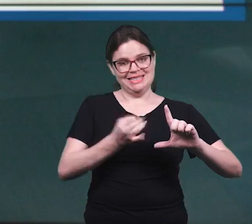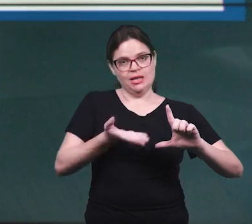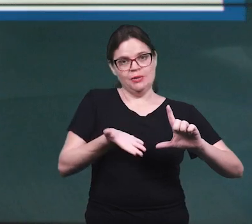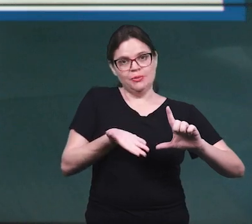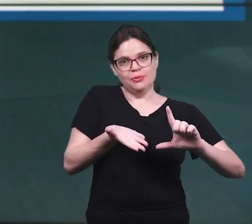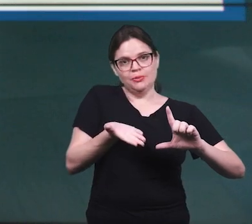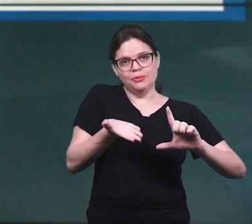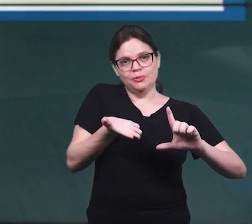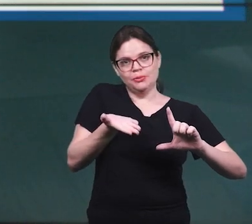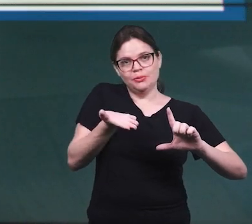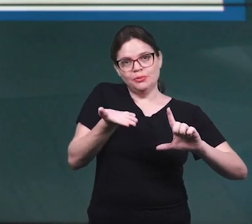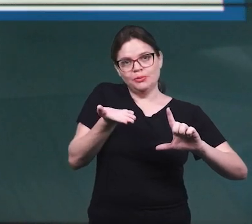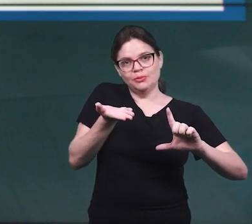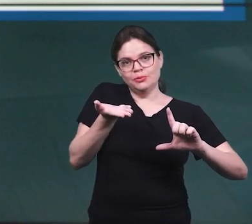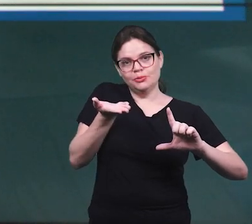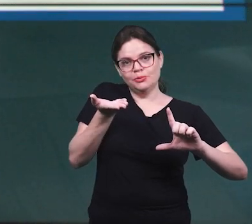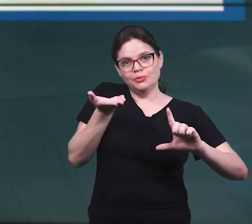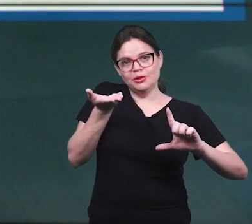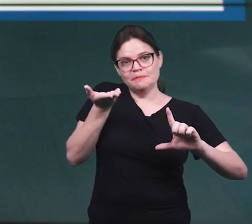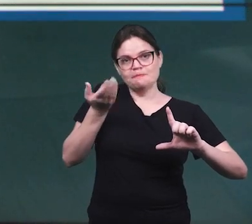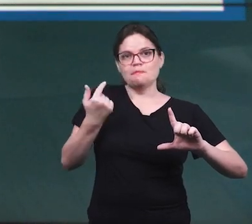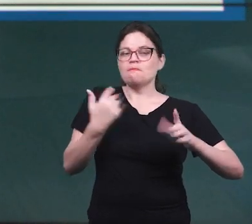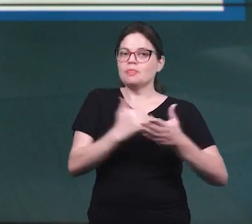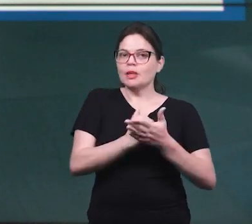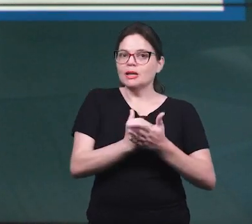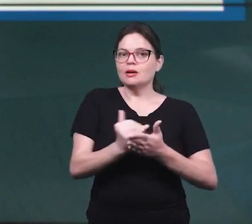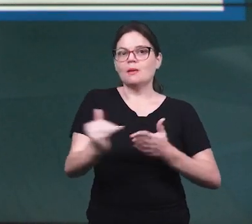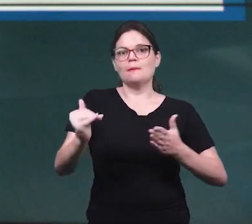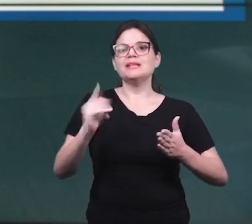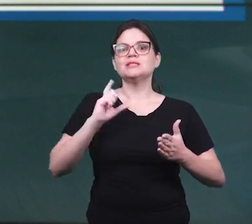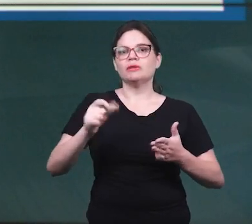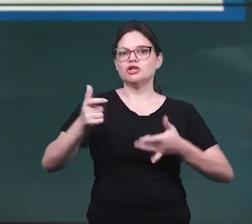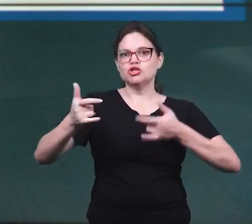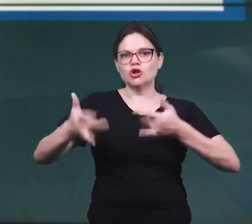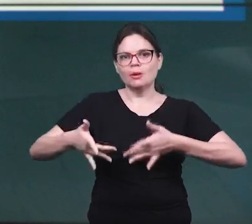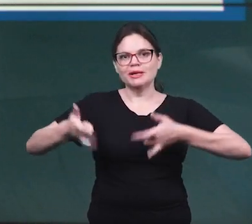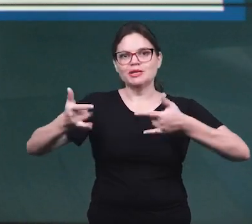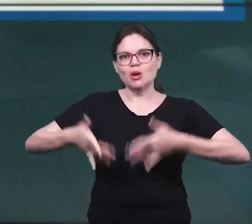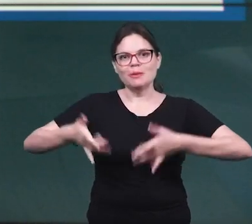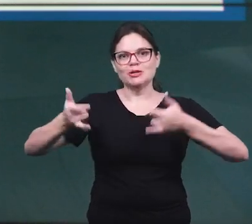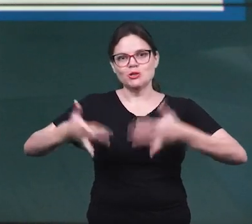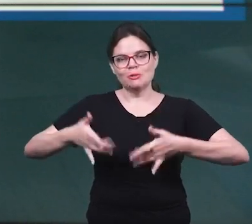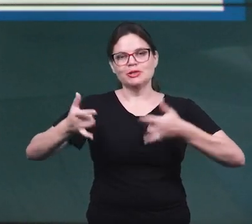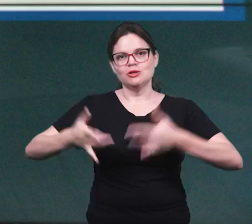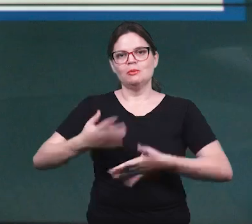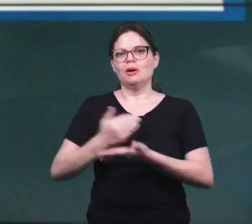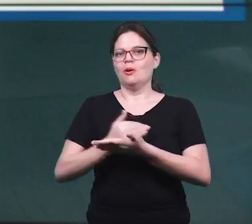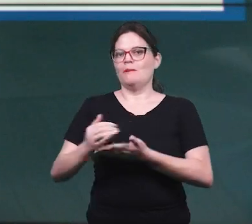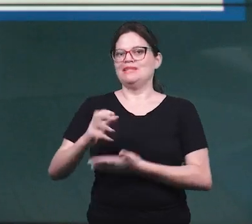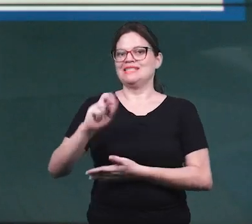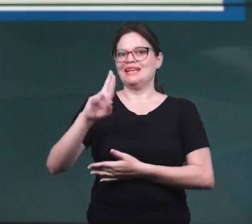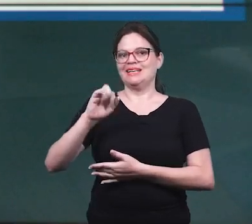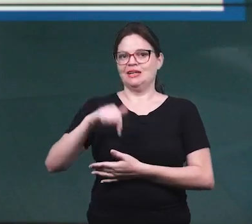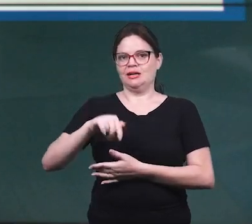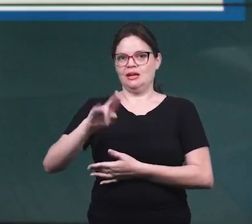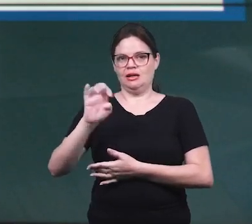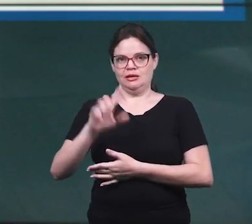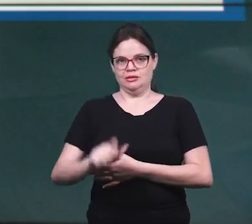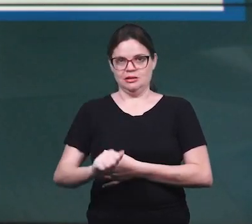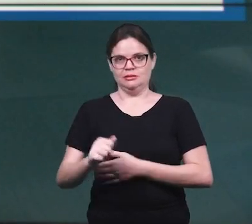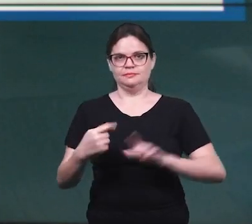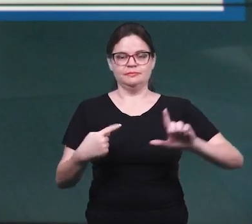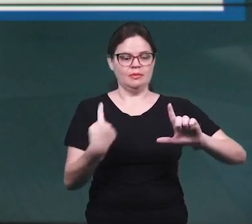começa a gerar riqueza a partir desse ponto. Tudo que você ganha, agora daqui para frente vai